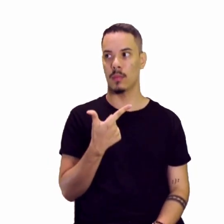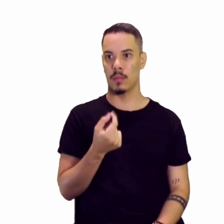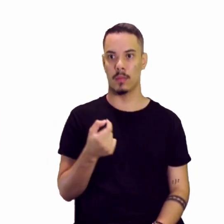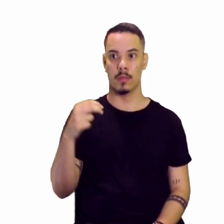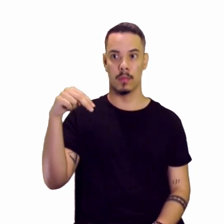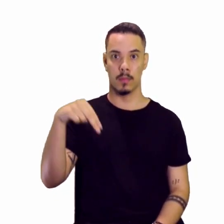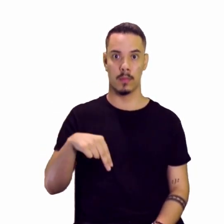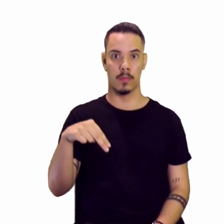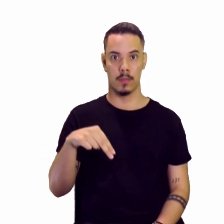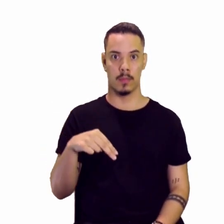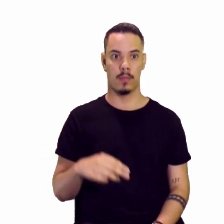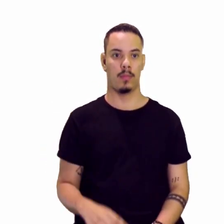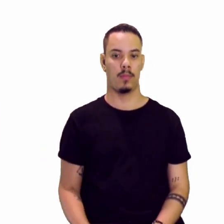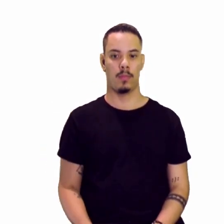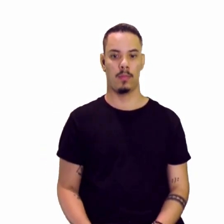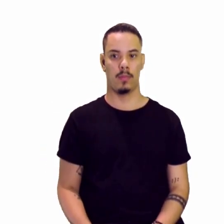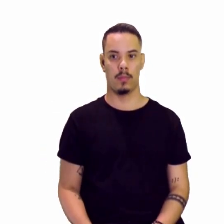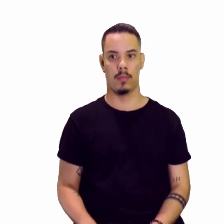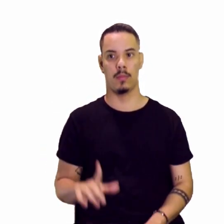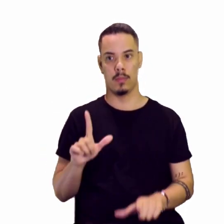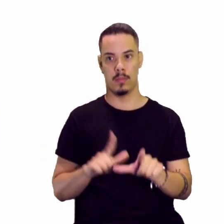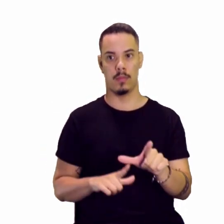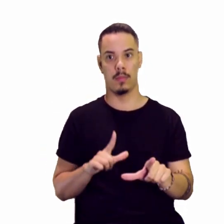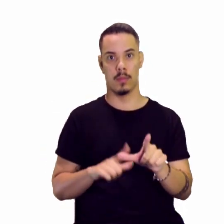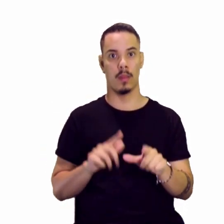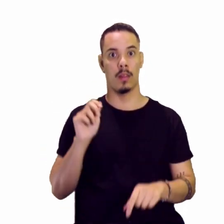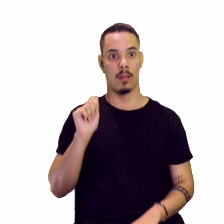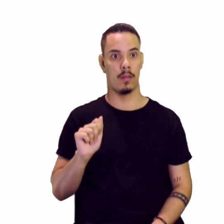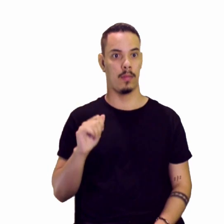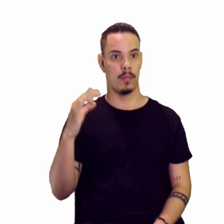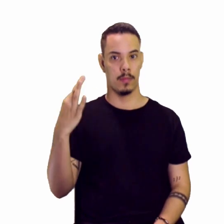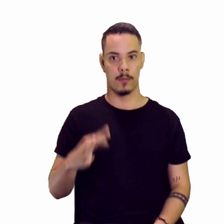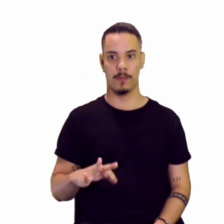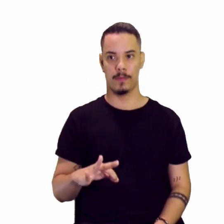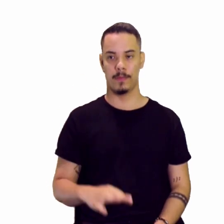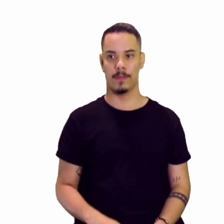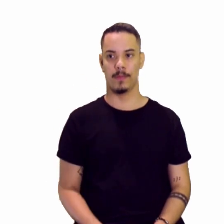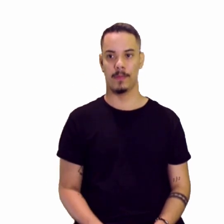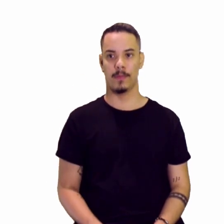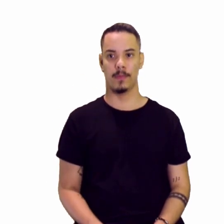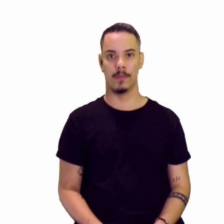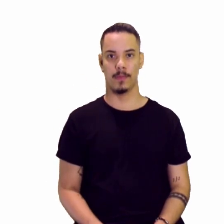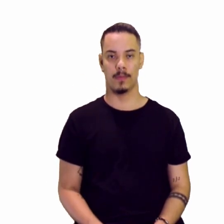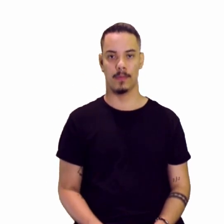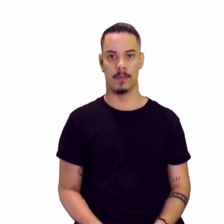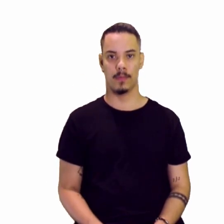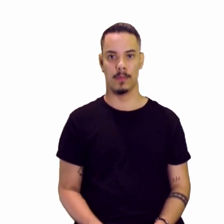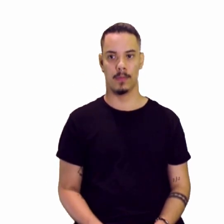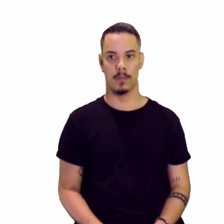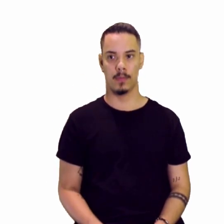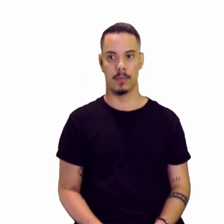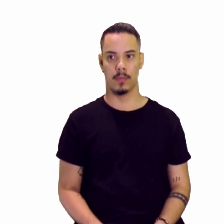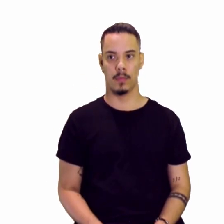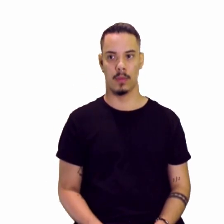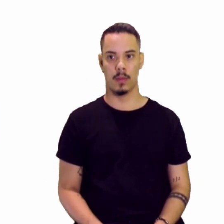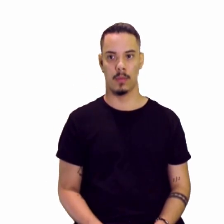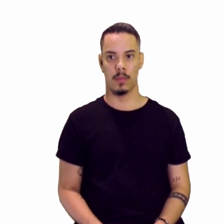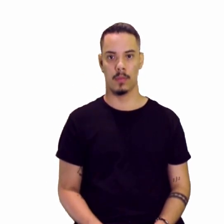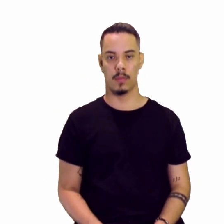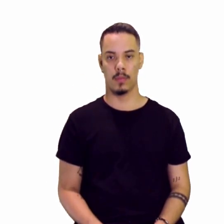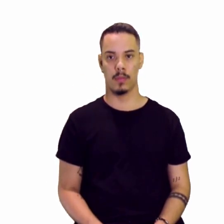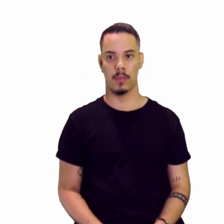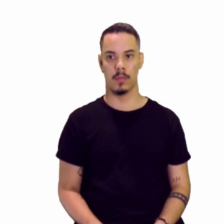1.320 Newton. Letra A, né? Letra tá lá em cima. Aqui, ó. Olha aí. Aqui, pessoal. Então, vamos